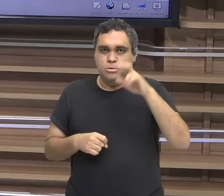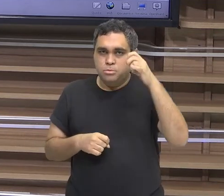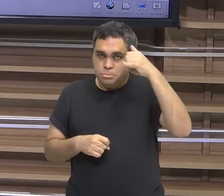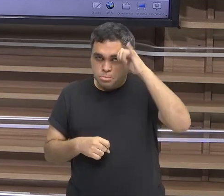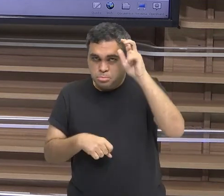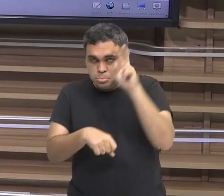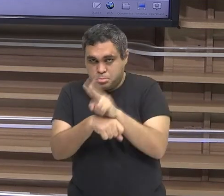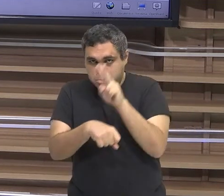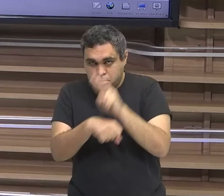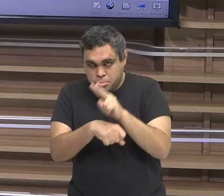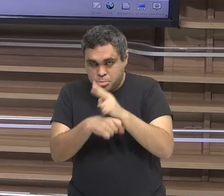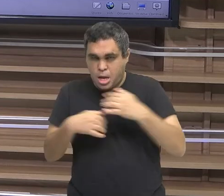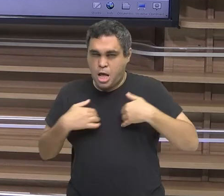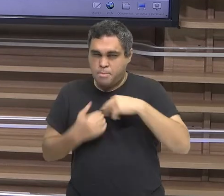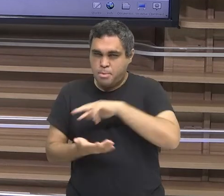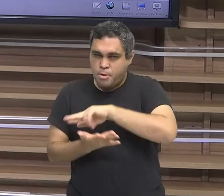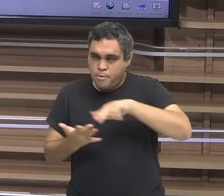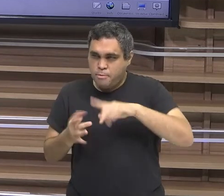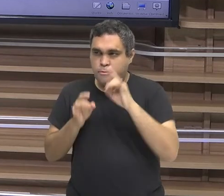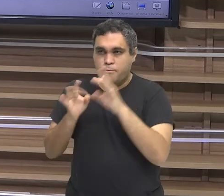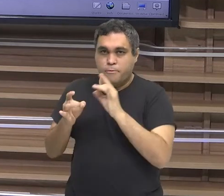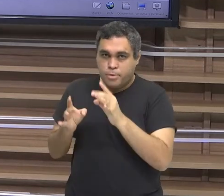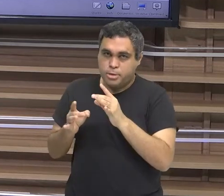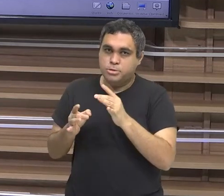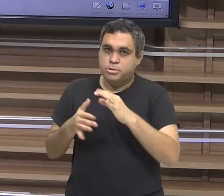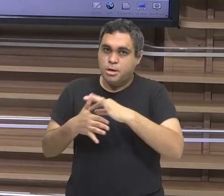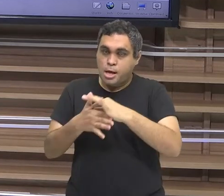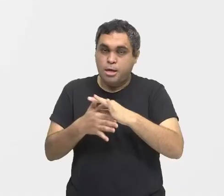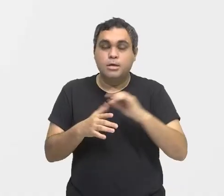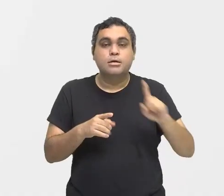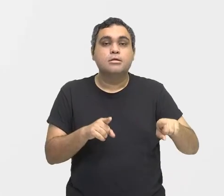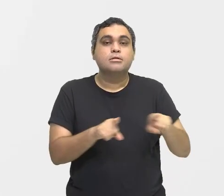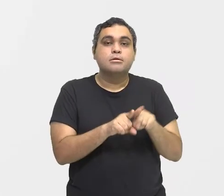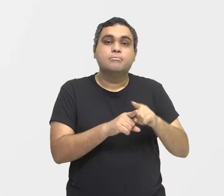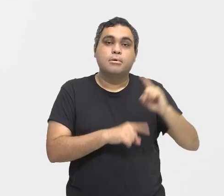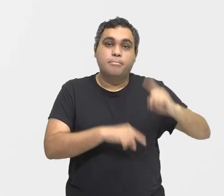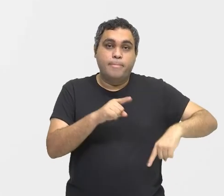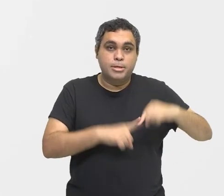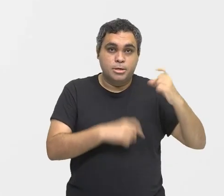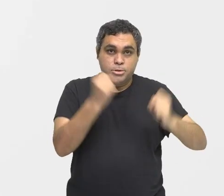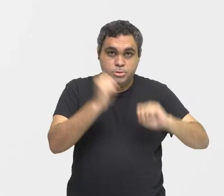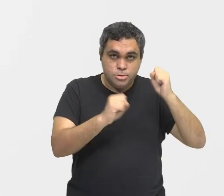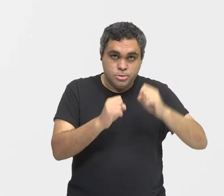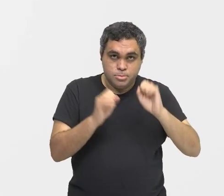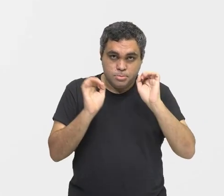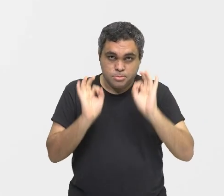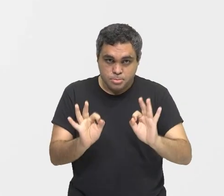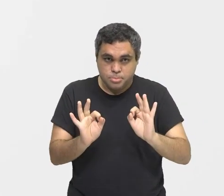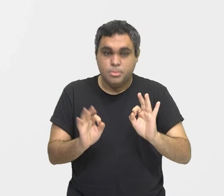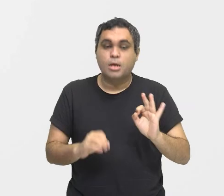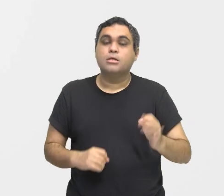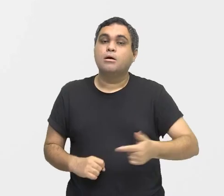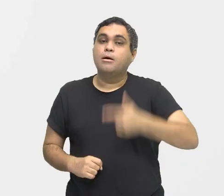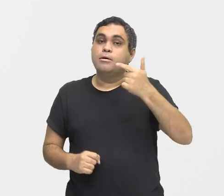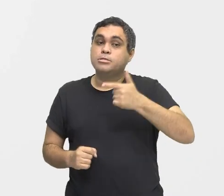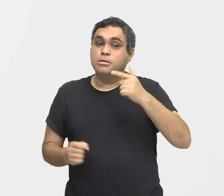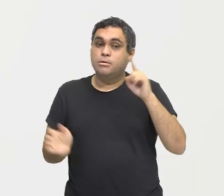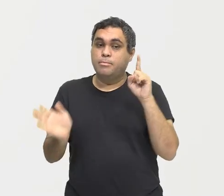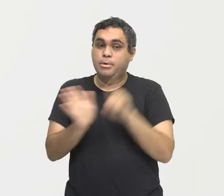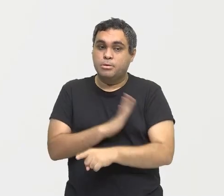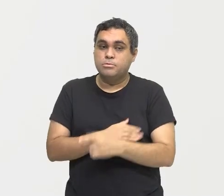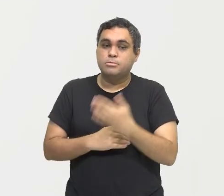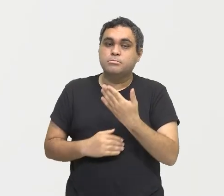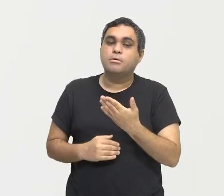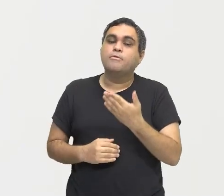setor industrializado, tá certo? E já na nossa segunda questão, vamos verificar aí, para vocês